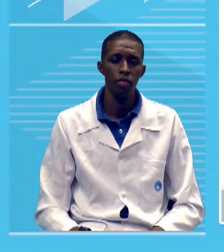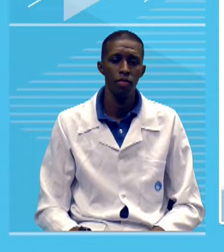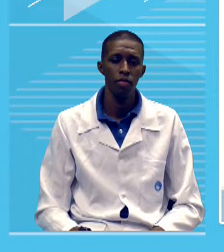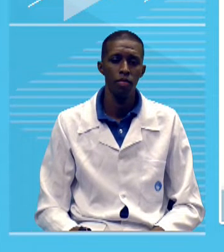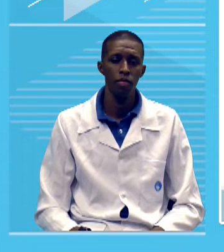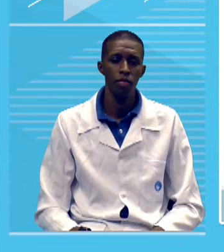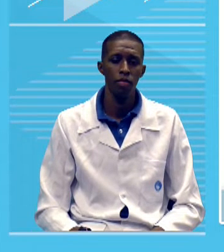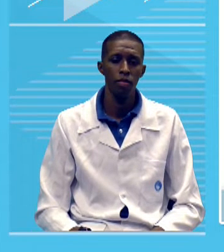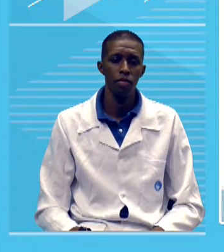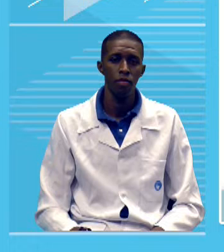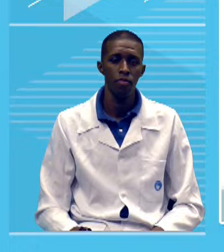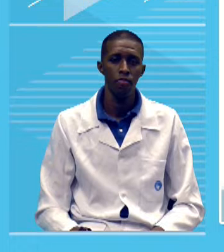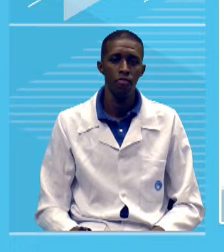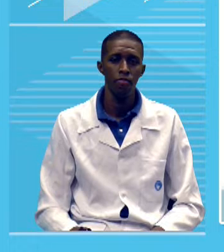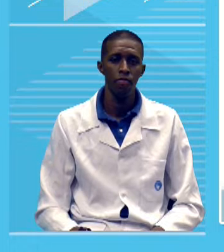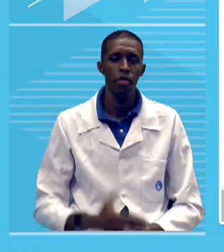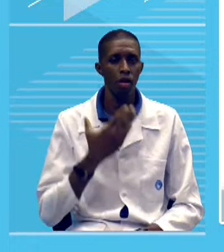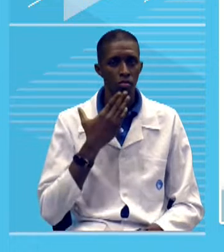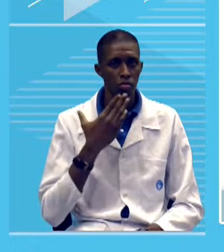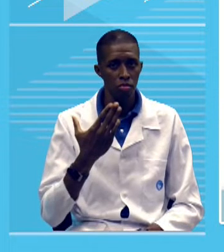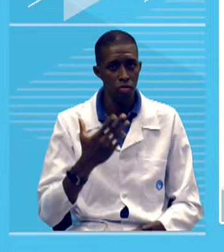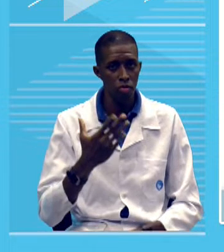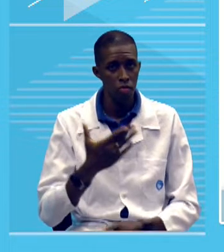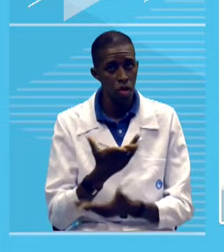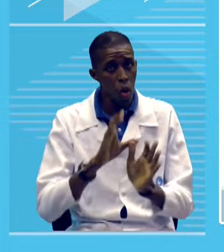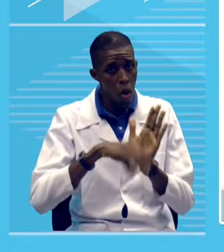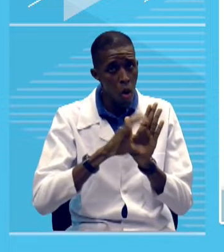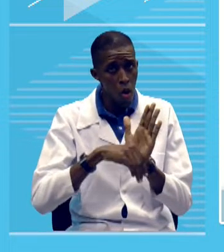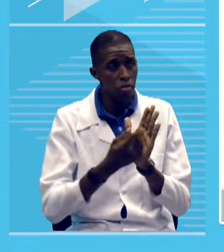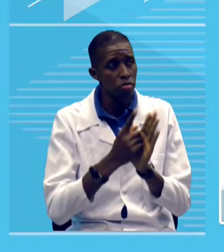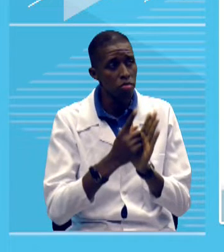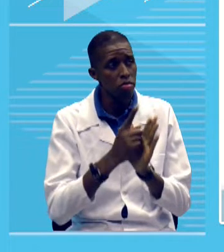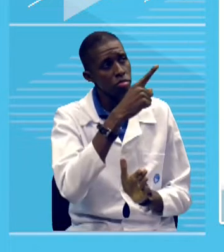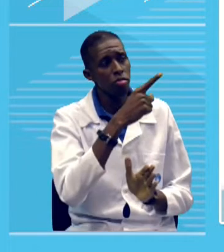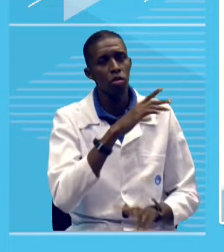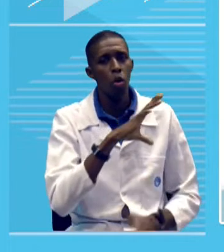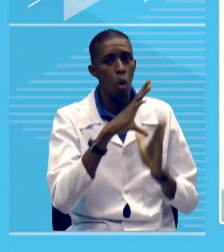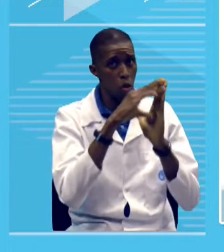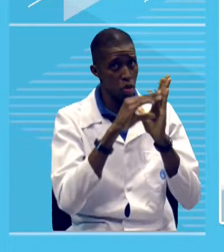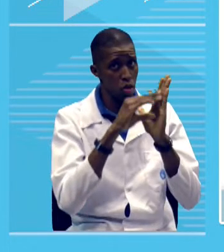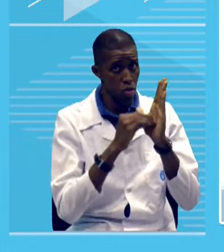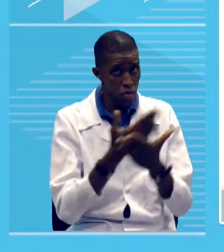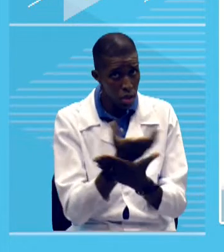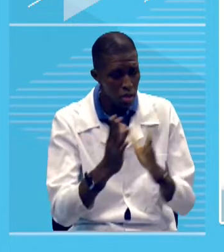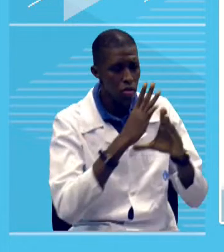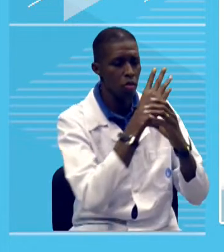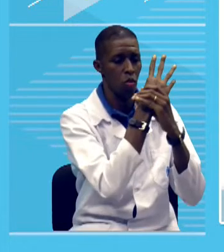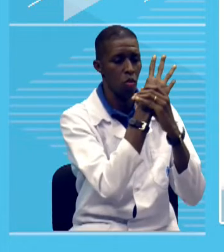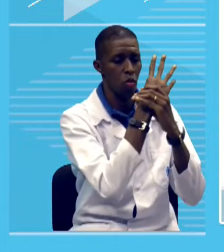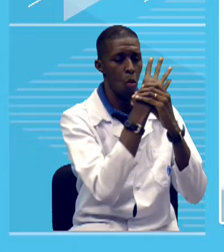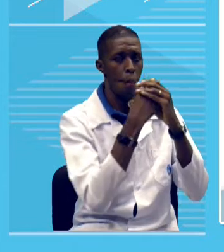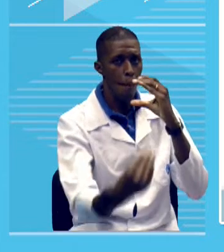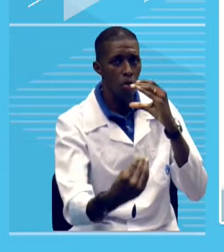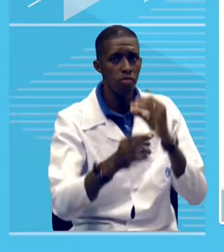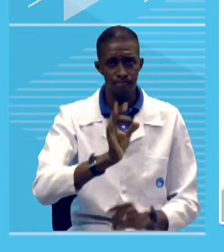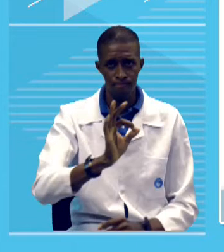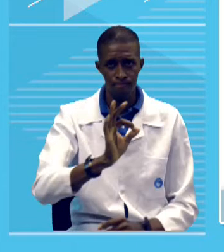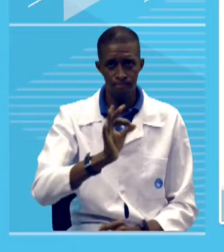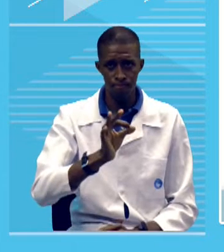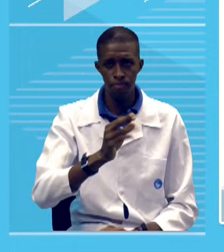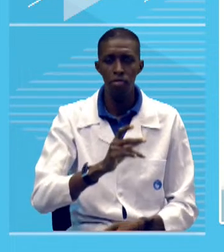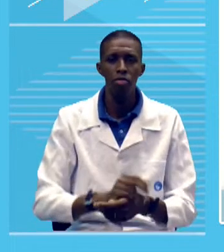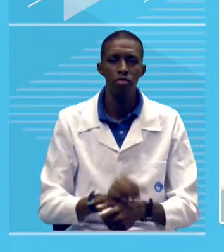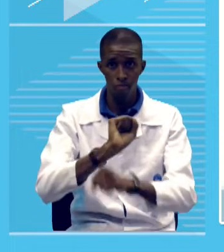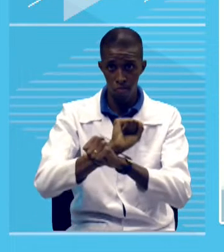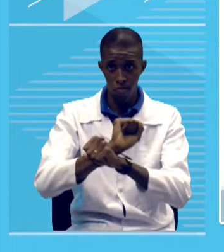nota para mim importantíssimas você consegue tá bom meu amigo O Magnata tempinho na tela um minutinho só é o suficiente vamos lá